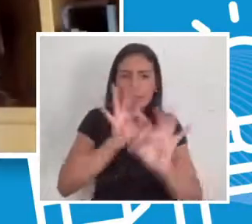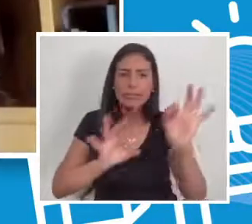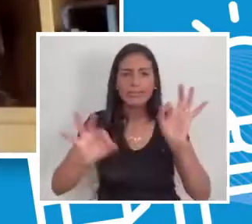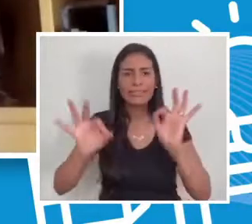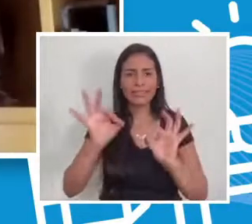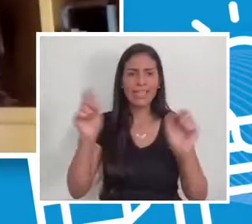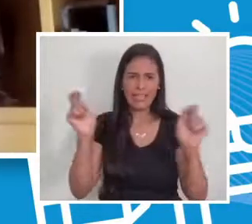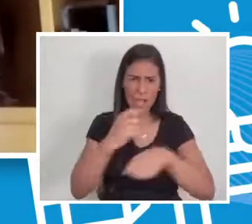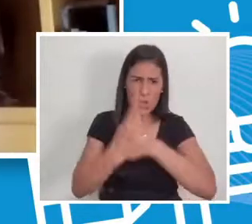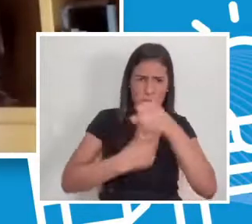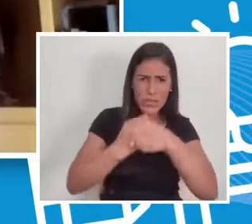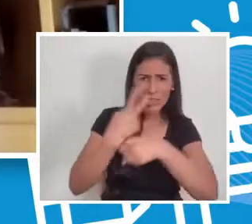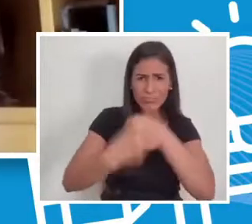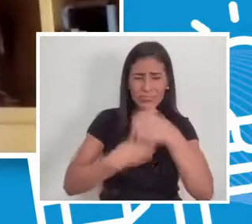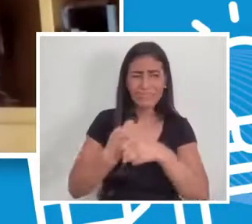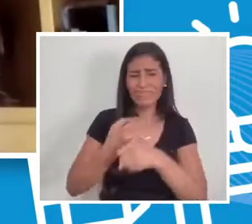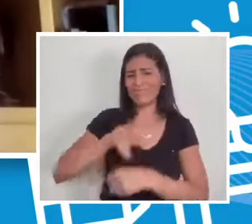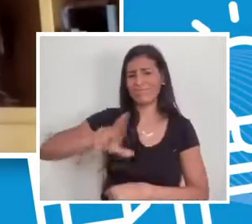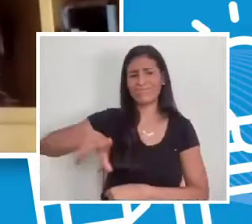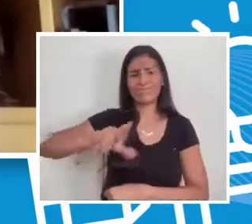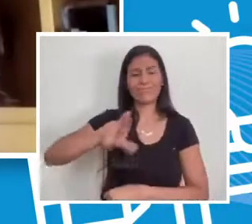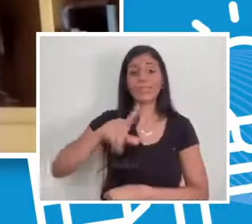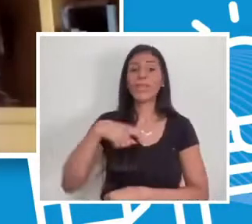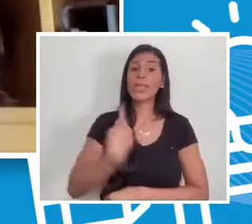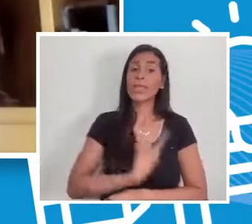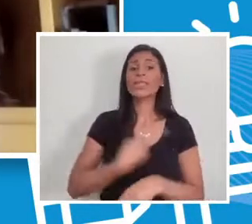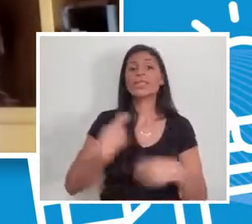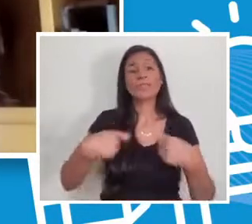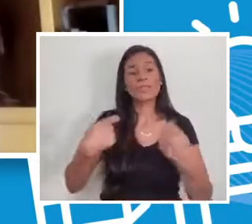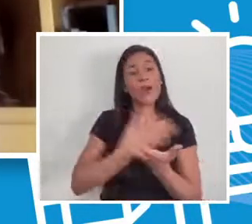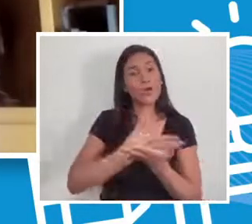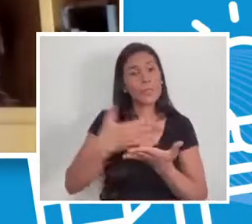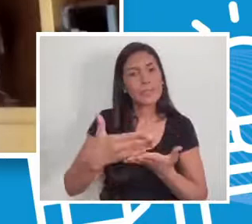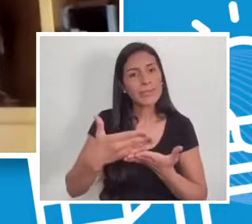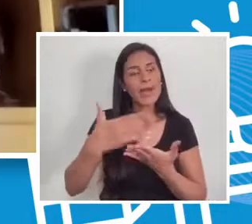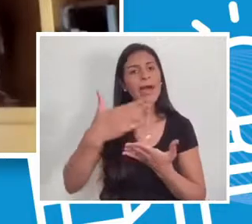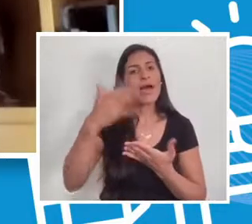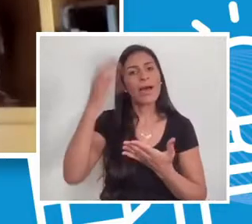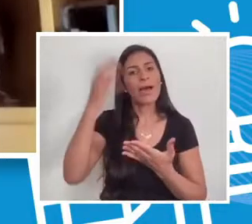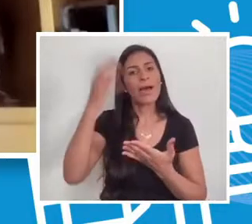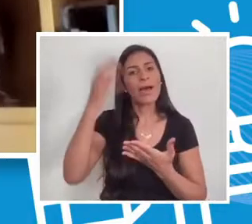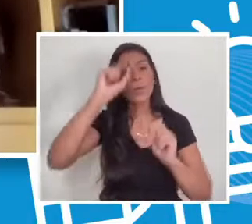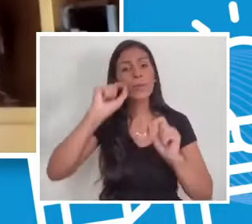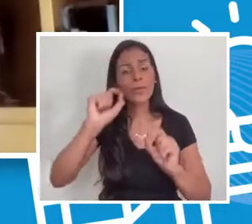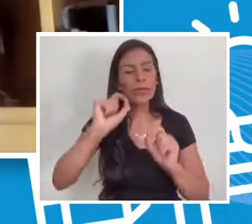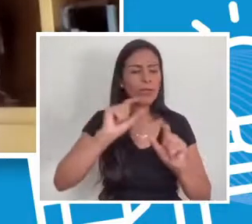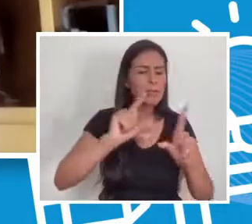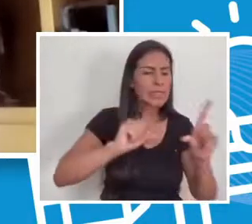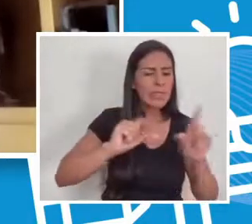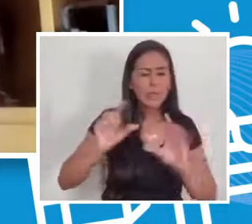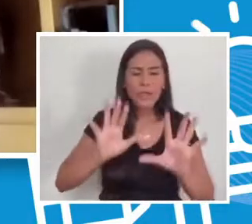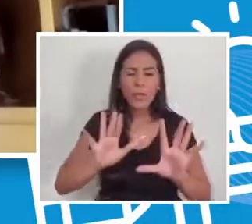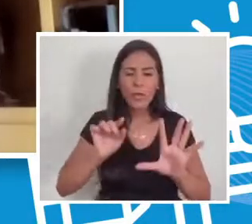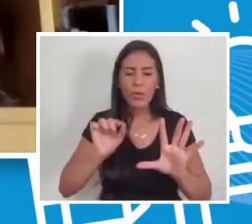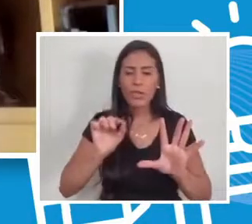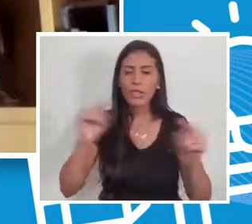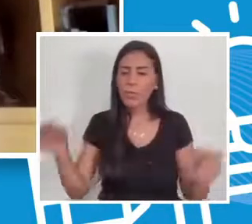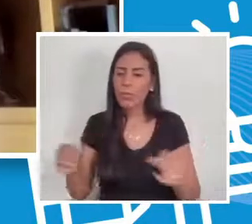que aprender a selecionar aquilo que é relevante para a vida de hoje, para o projeto de vida,